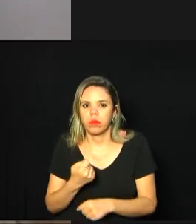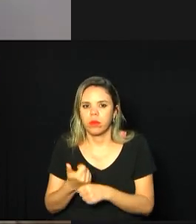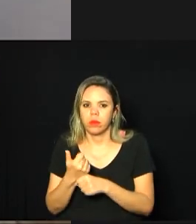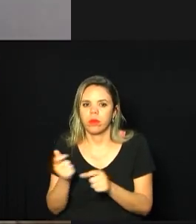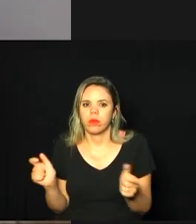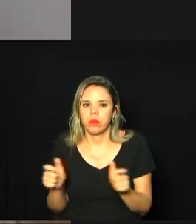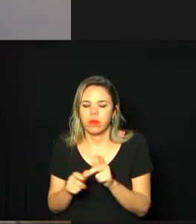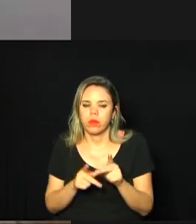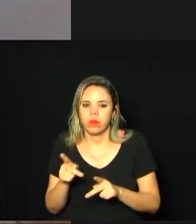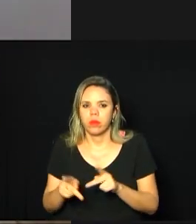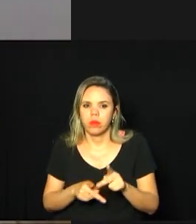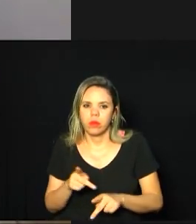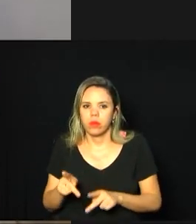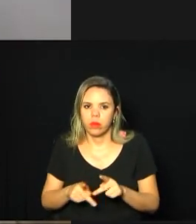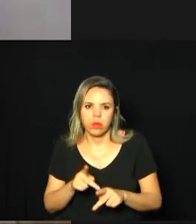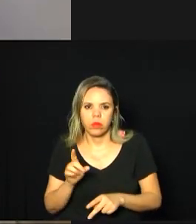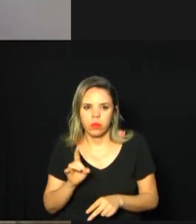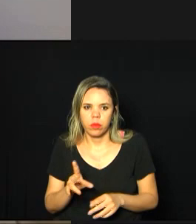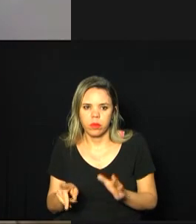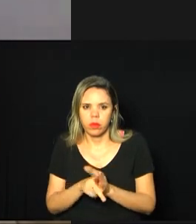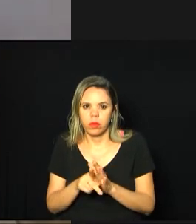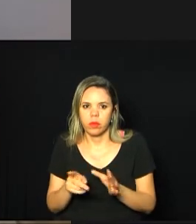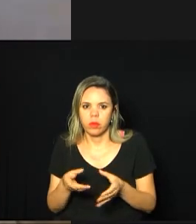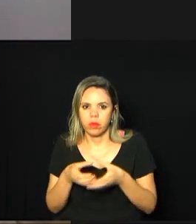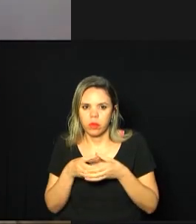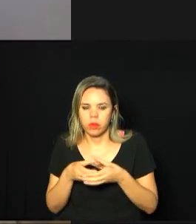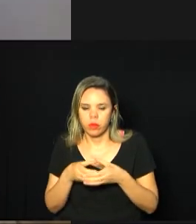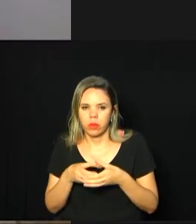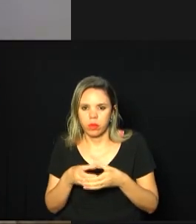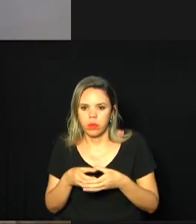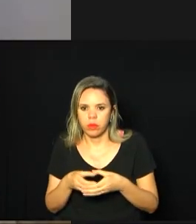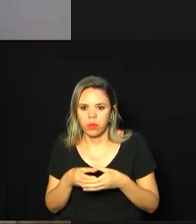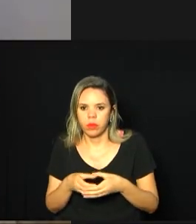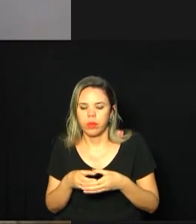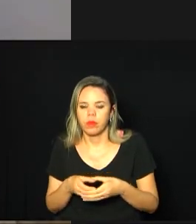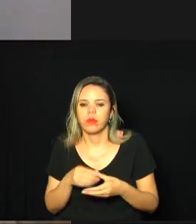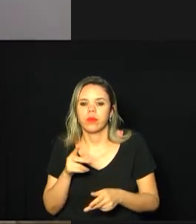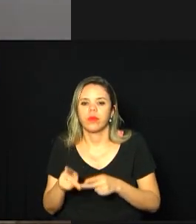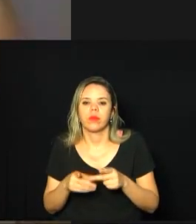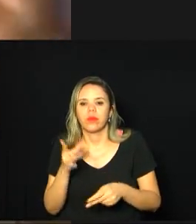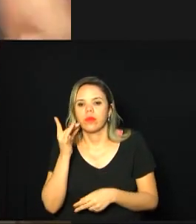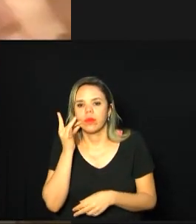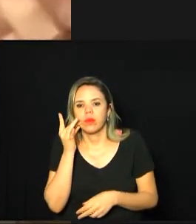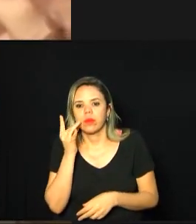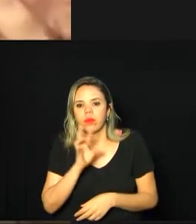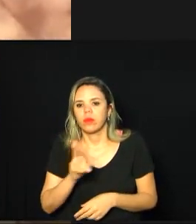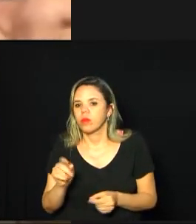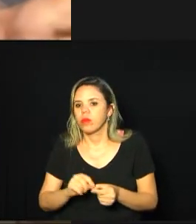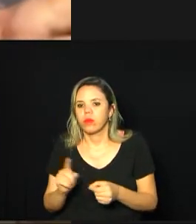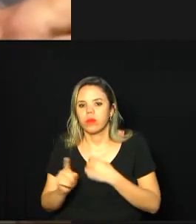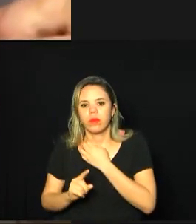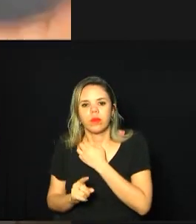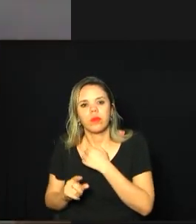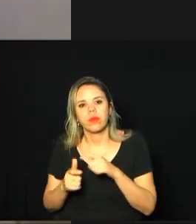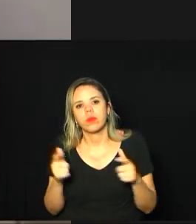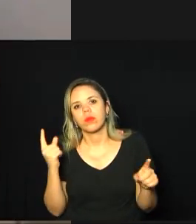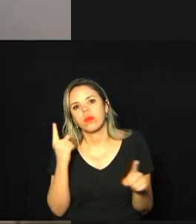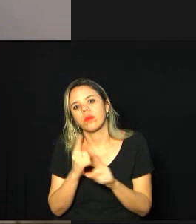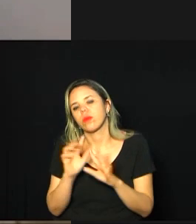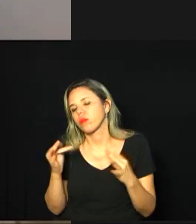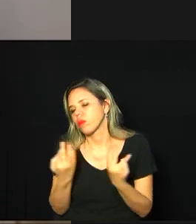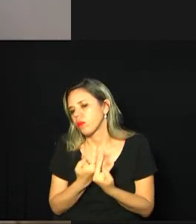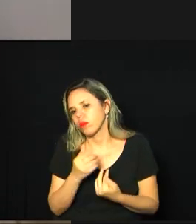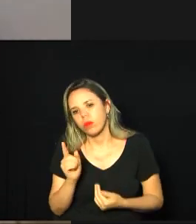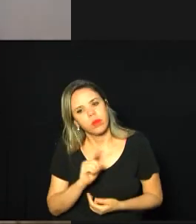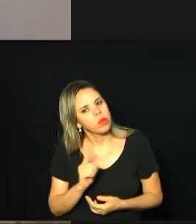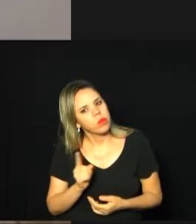menos pessoas, com pessoas que sejam do nosso convívio mais pessoal e não fazer um grande encontro